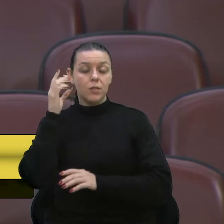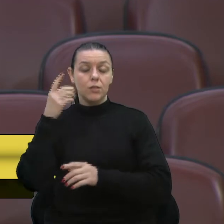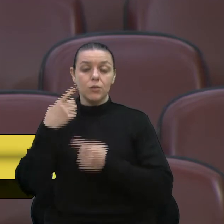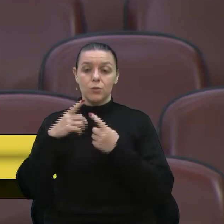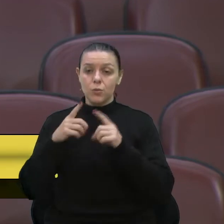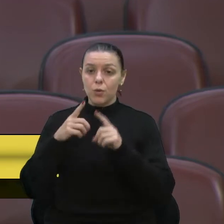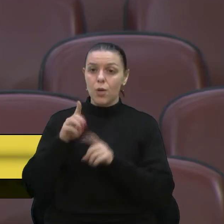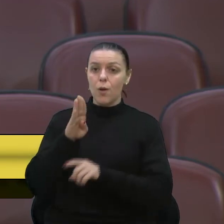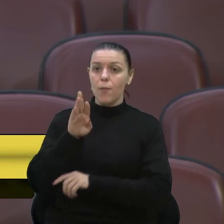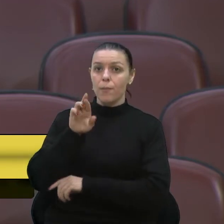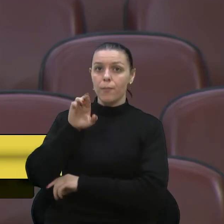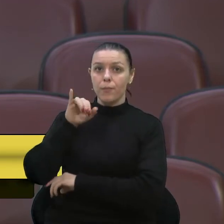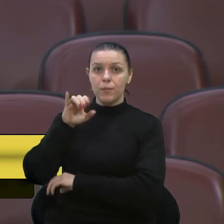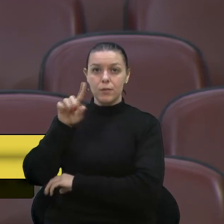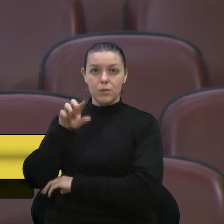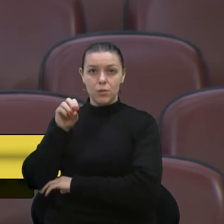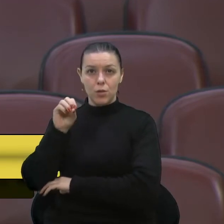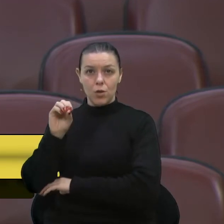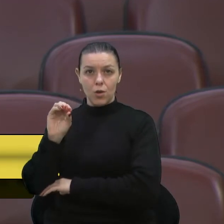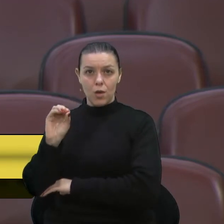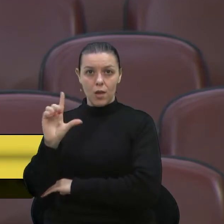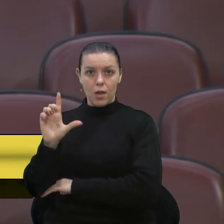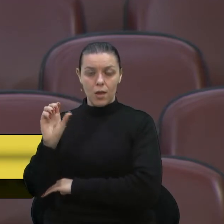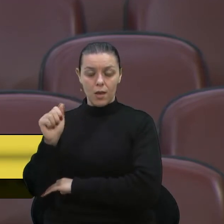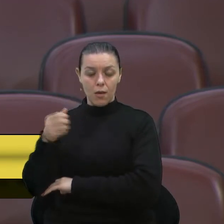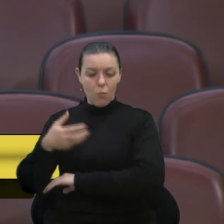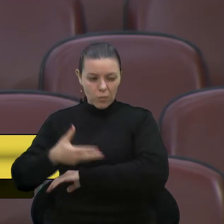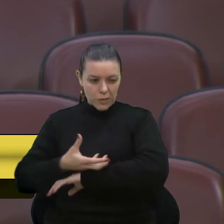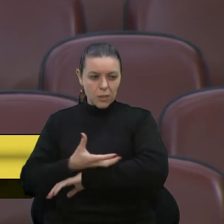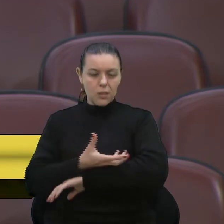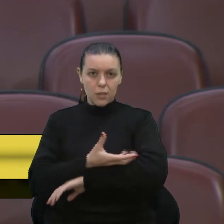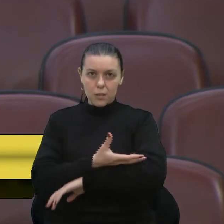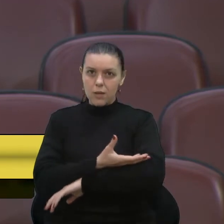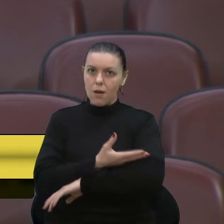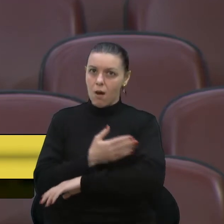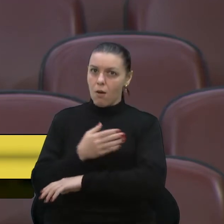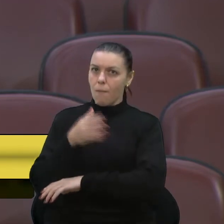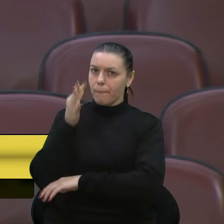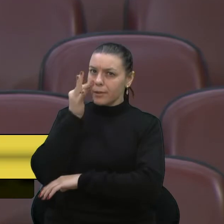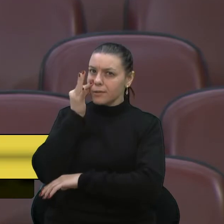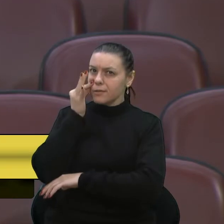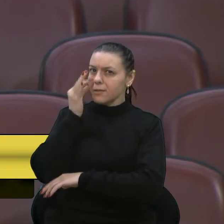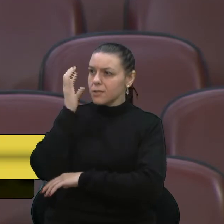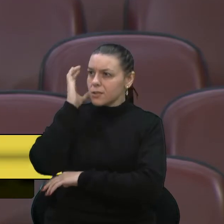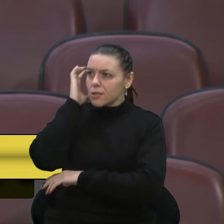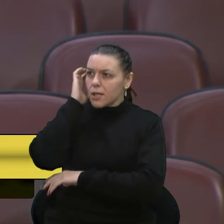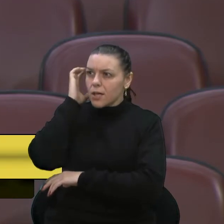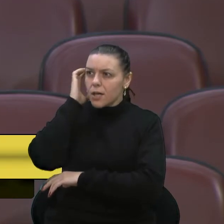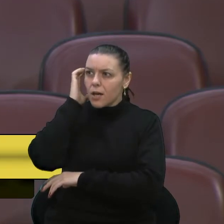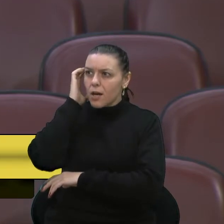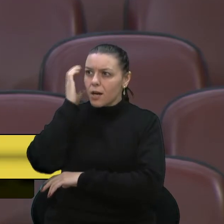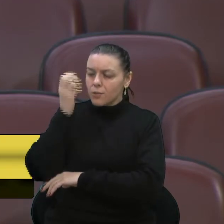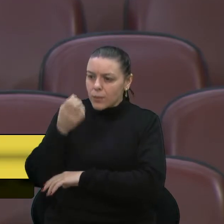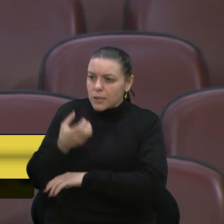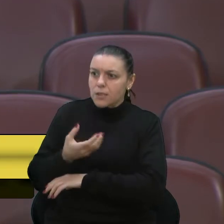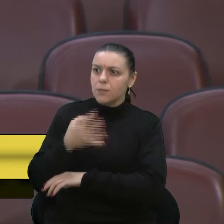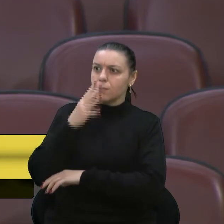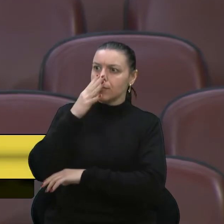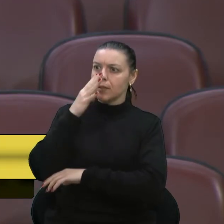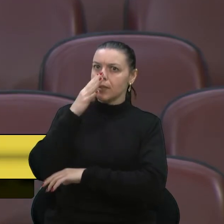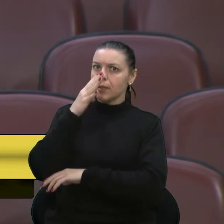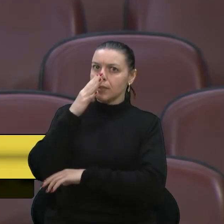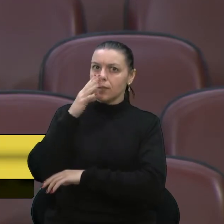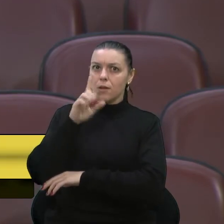Brizola e ele se emocionava, ele dizia assim, um dia eu quero estar na rádio e a minha inspiração é o Leonel Brizola.